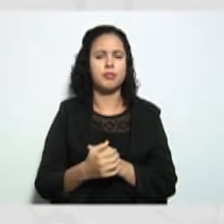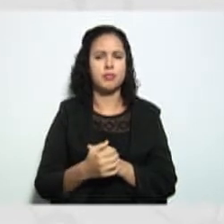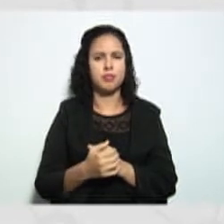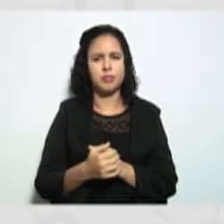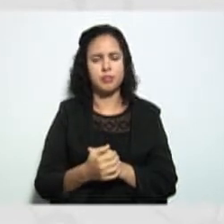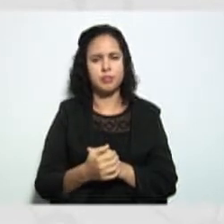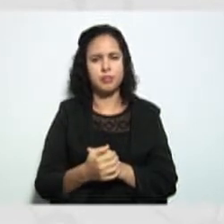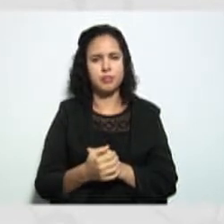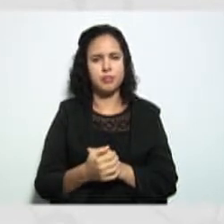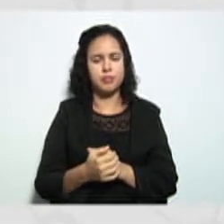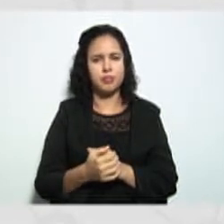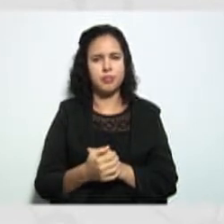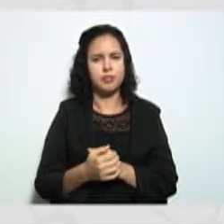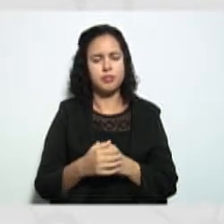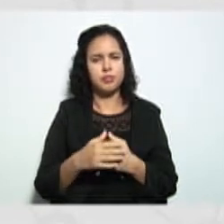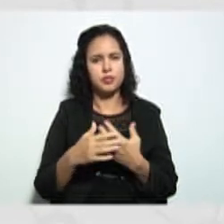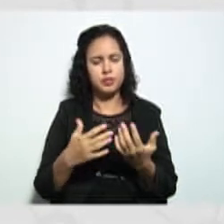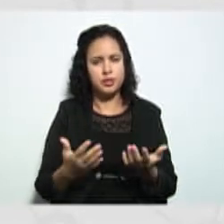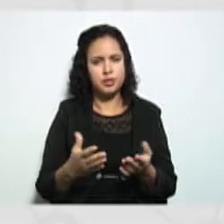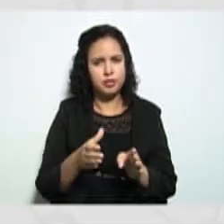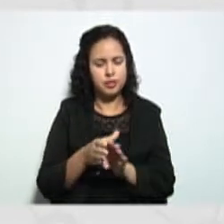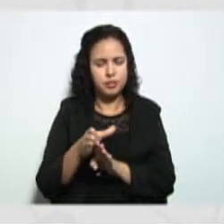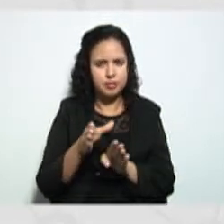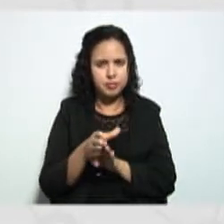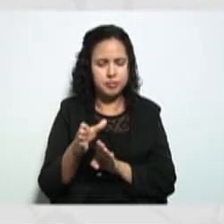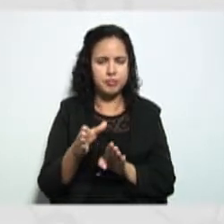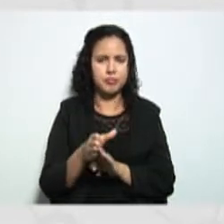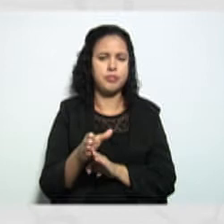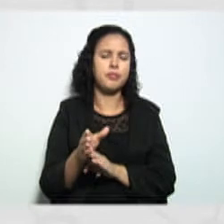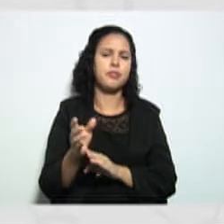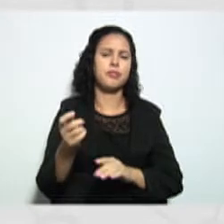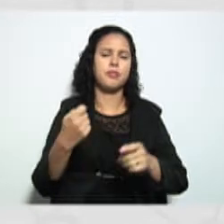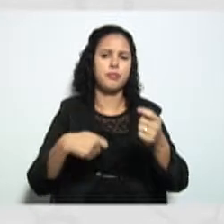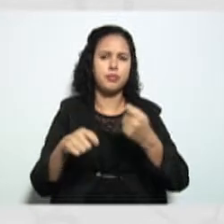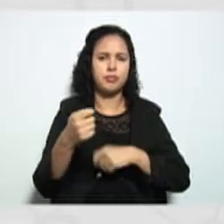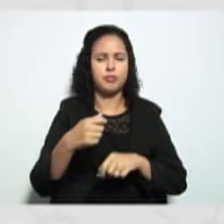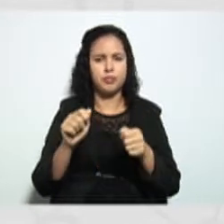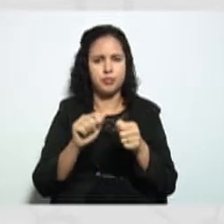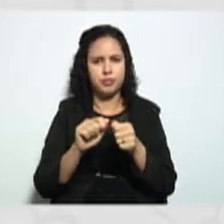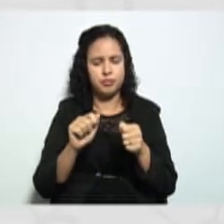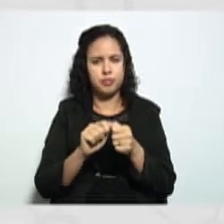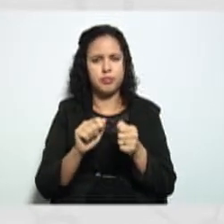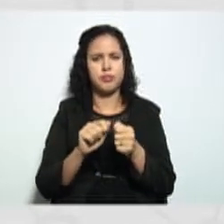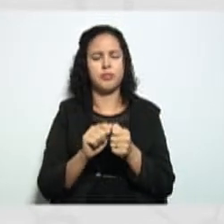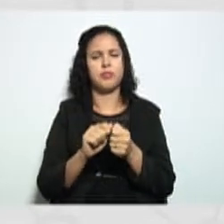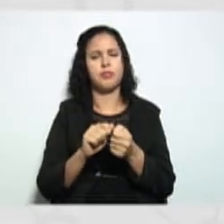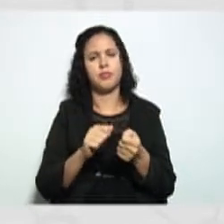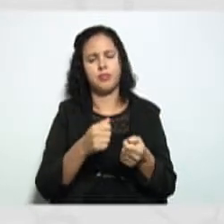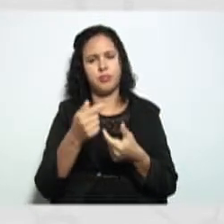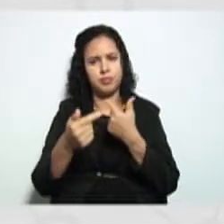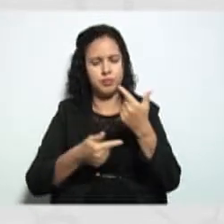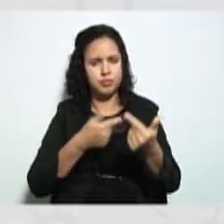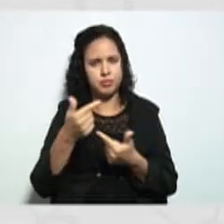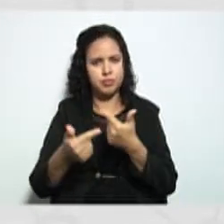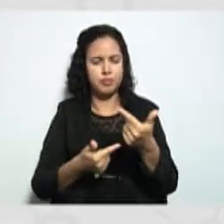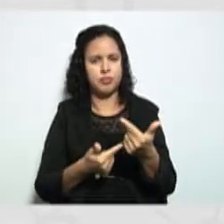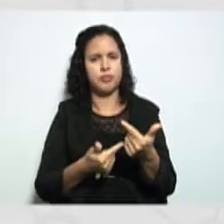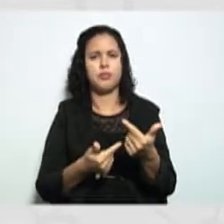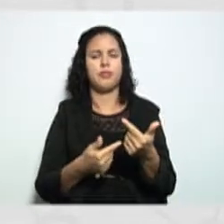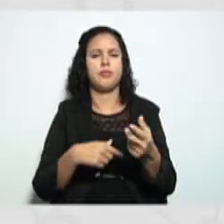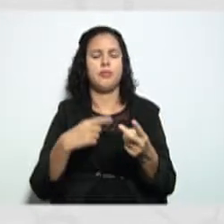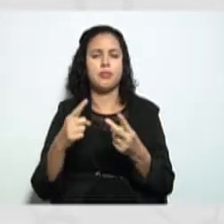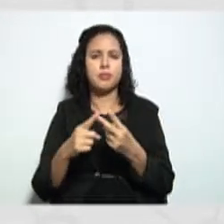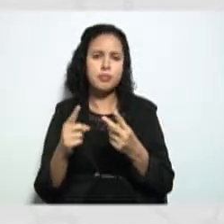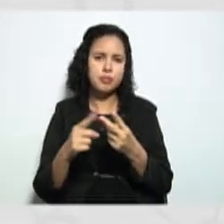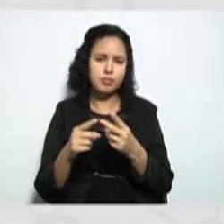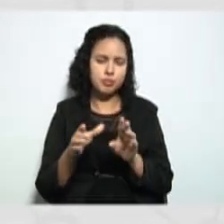Fiscal. O Conselho Administrativo... responsável por fazer, por executar as ações, e o fiscal com essa parte de